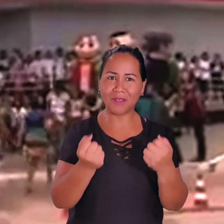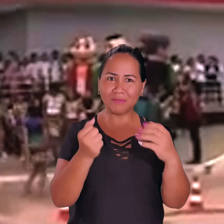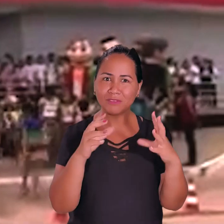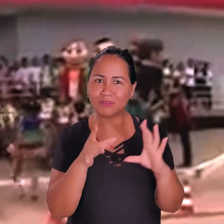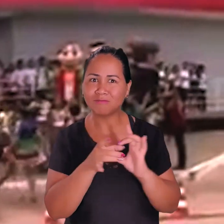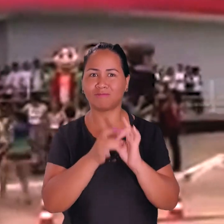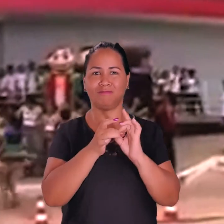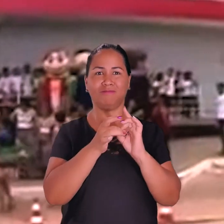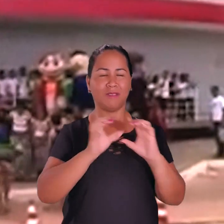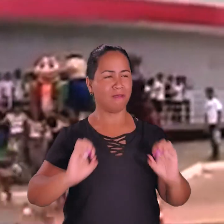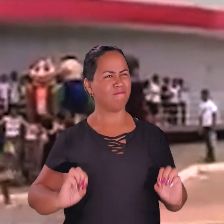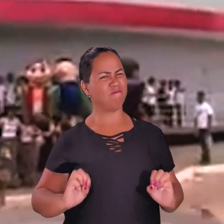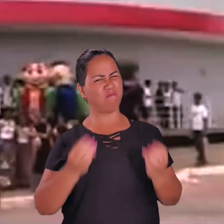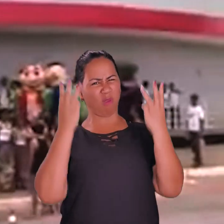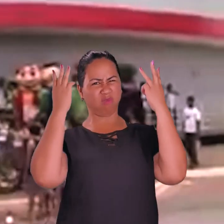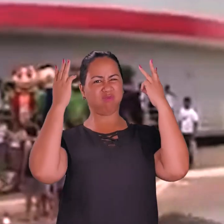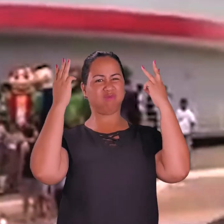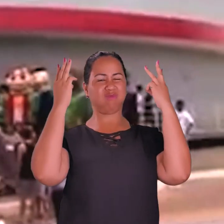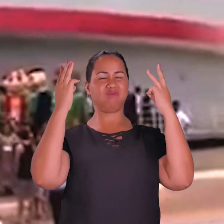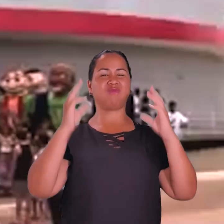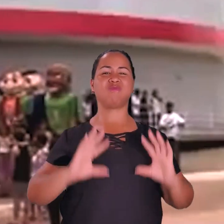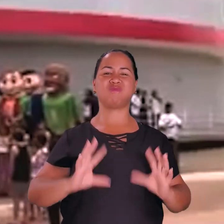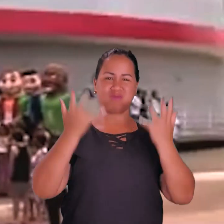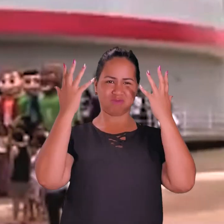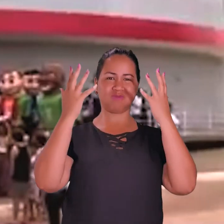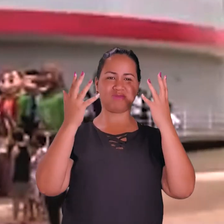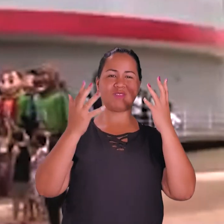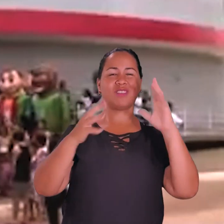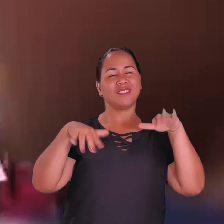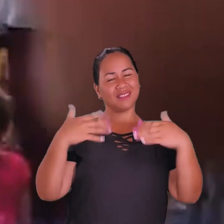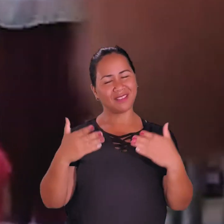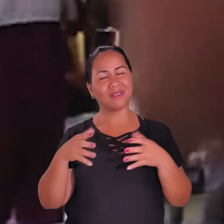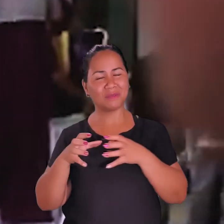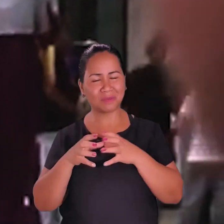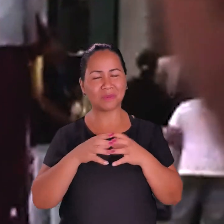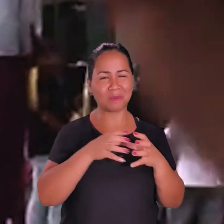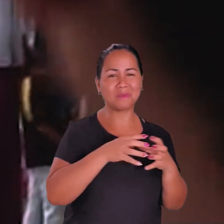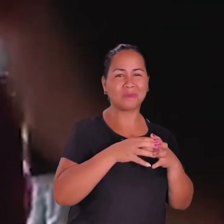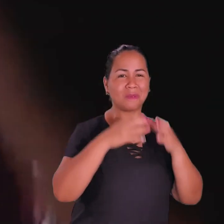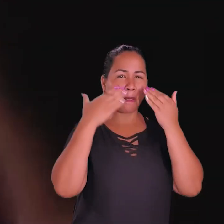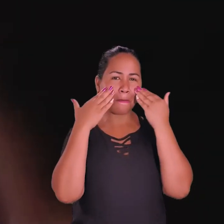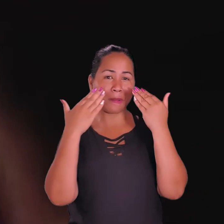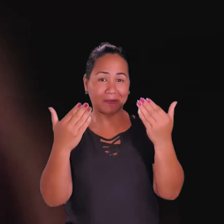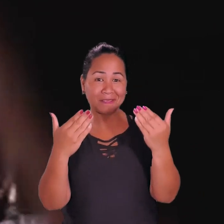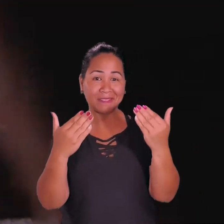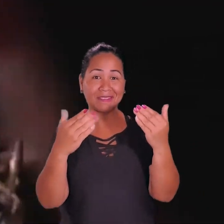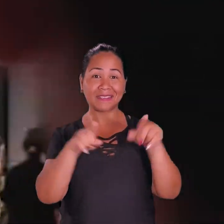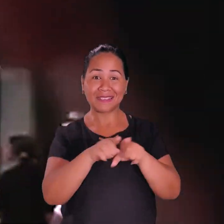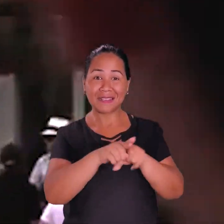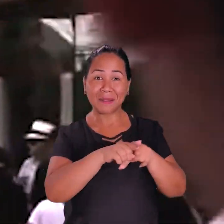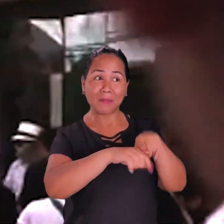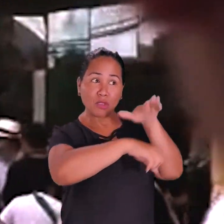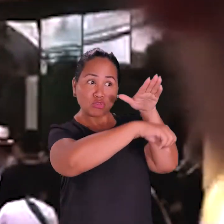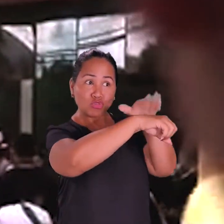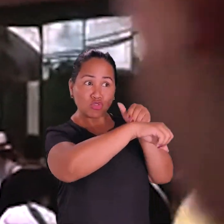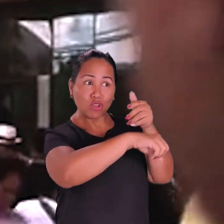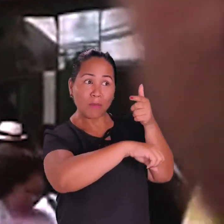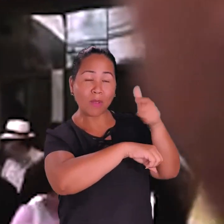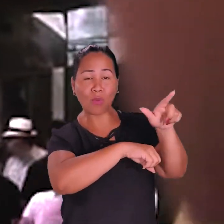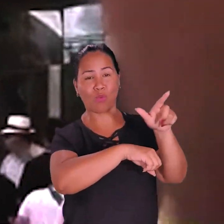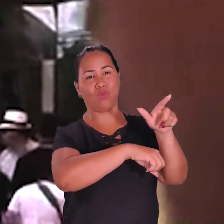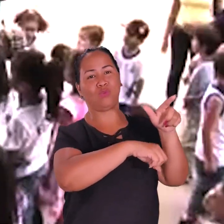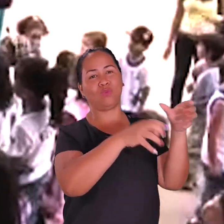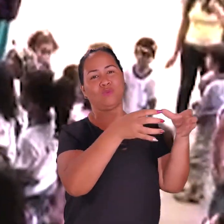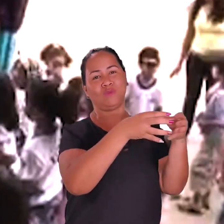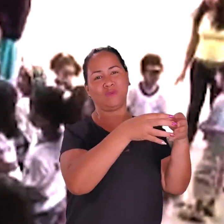assim, vocação cultural da cidade. Onde os grupos podem apresentar, onde pode vir outras companhias apresentar aqui, a gente